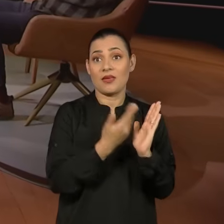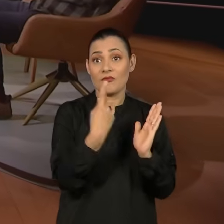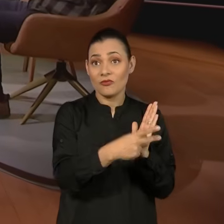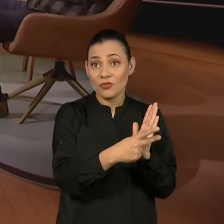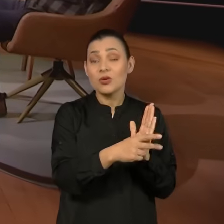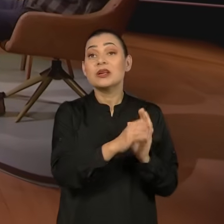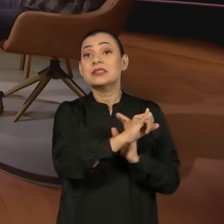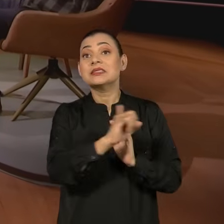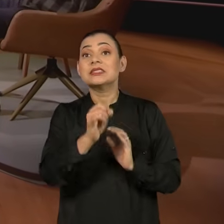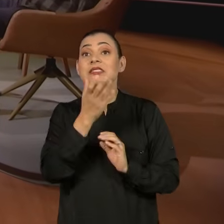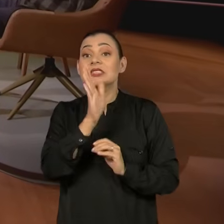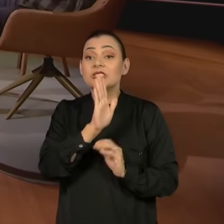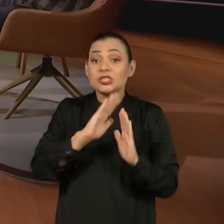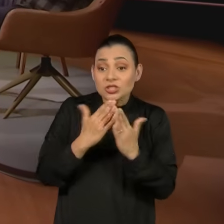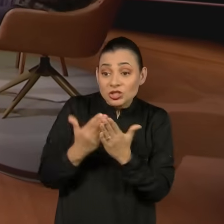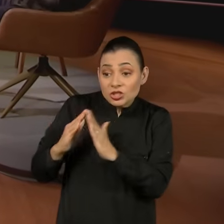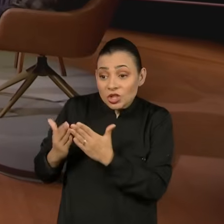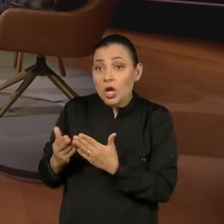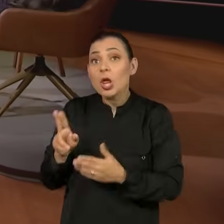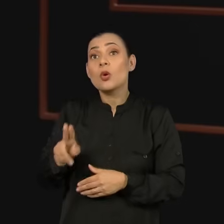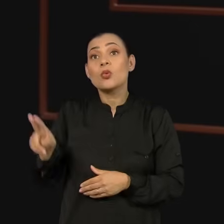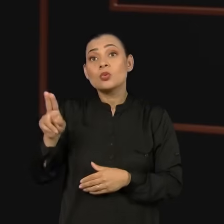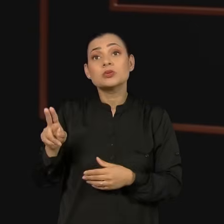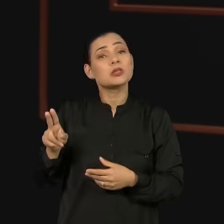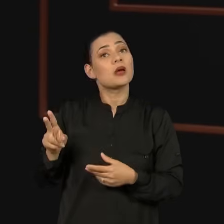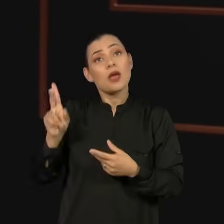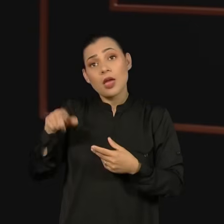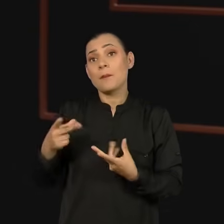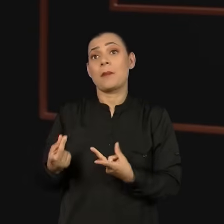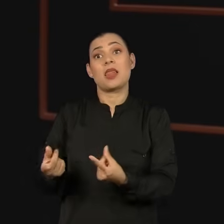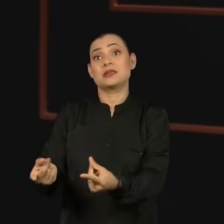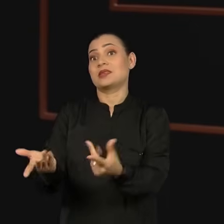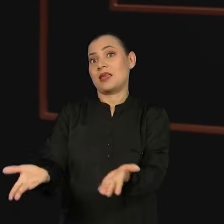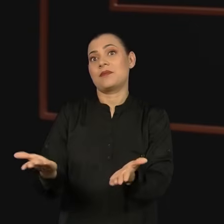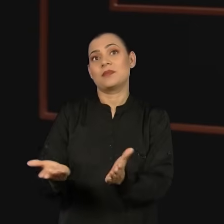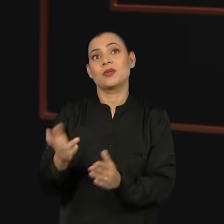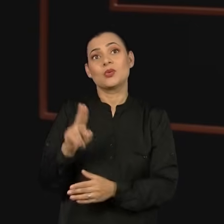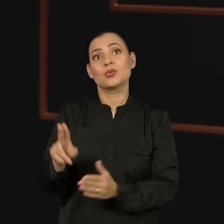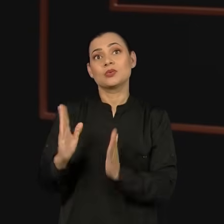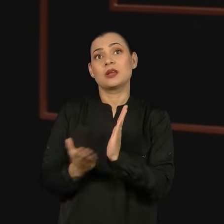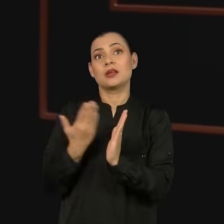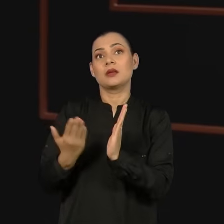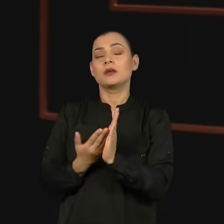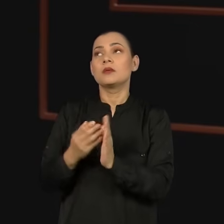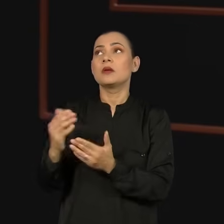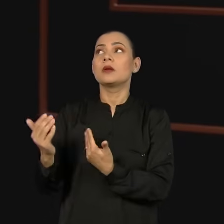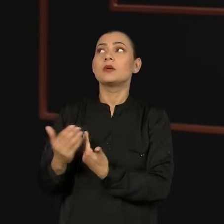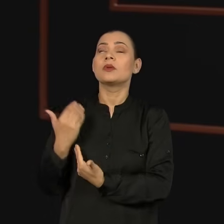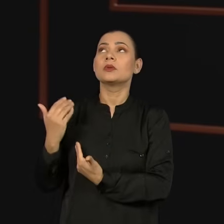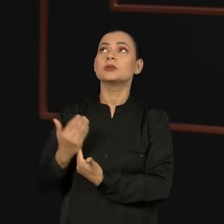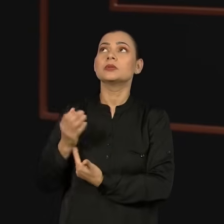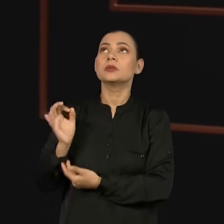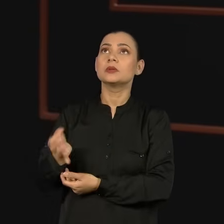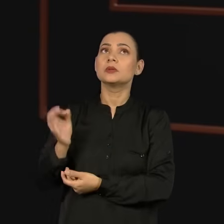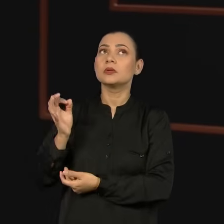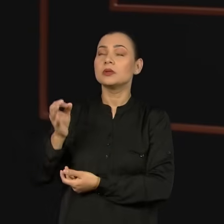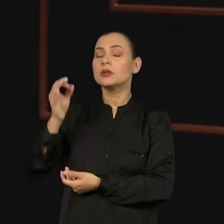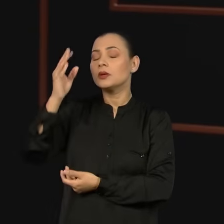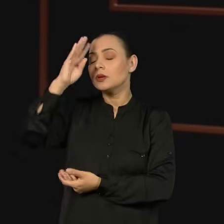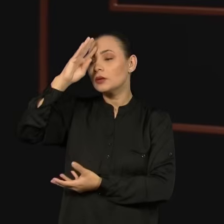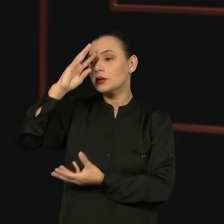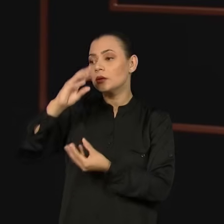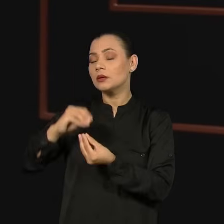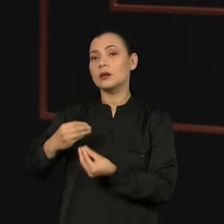escolas usam os livros, fica para sempre, né? E realmente a melhor coisa que eu recebi na minha